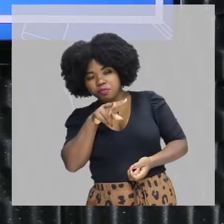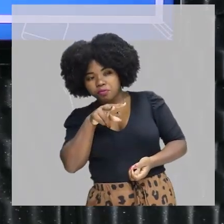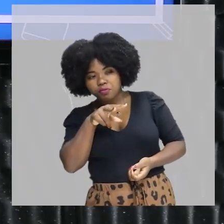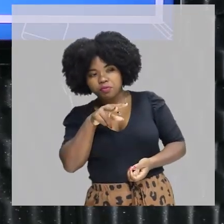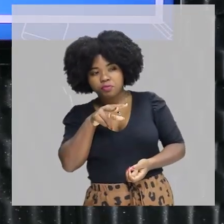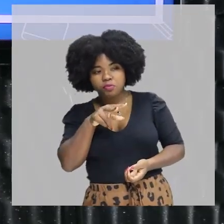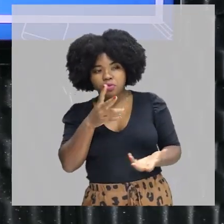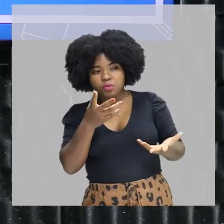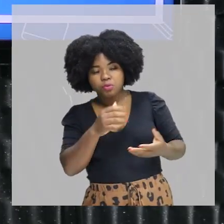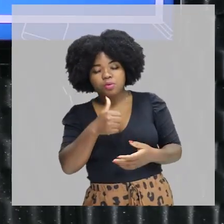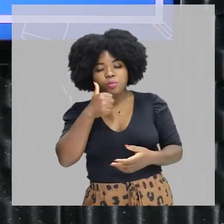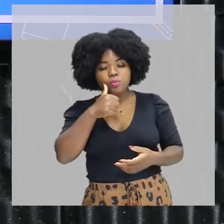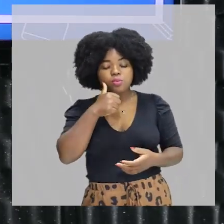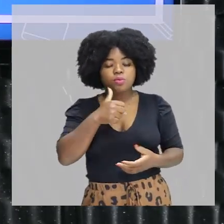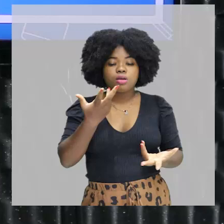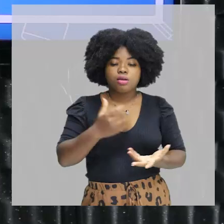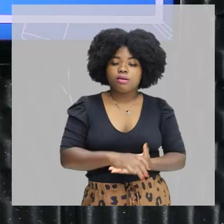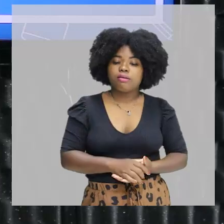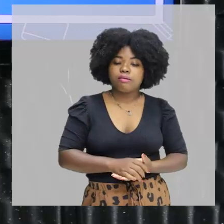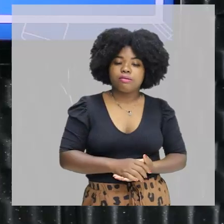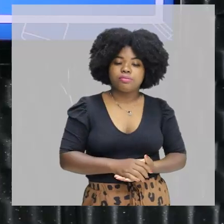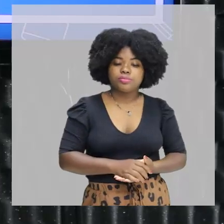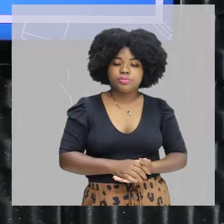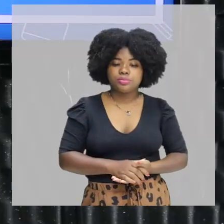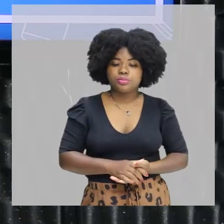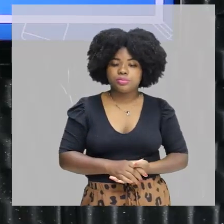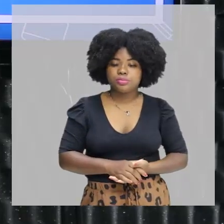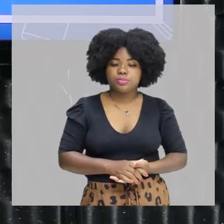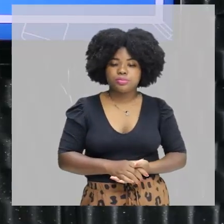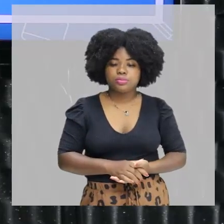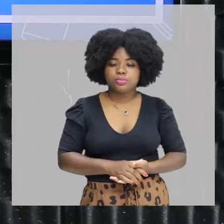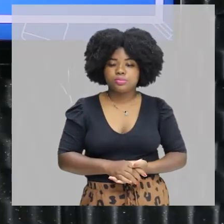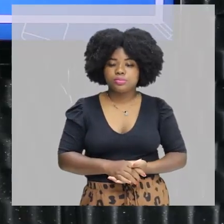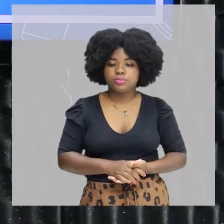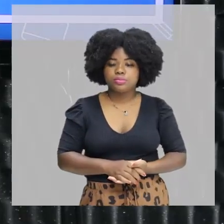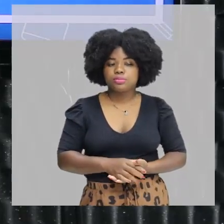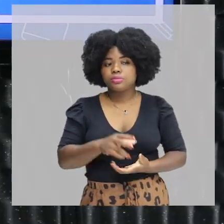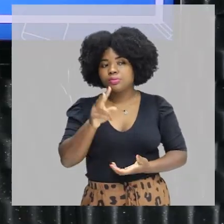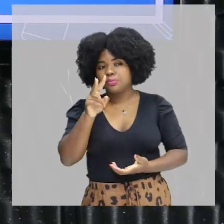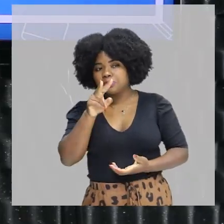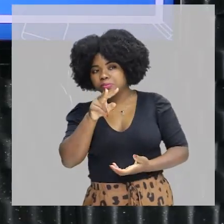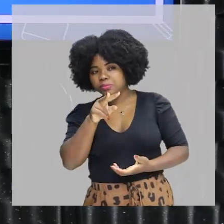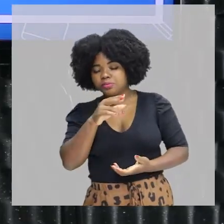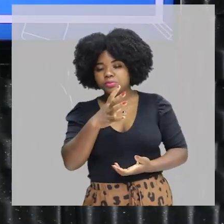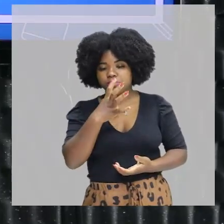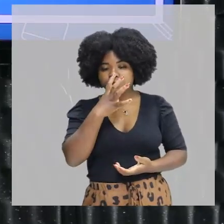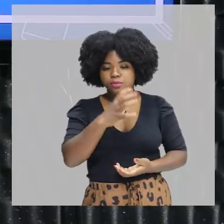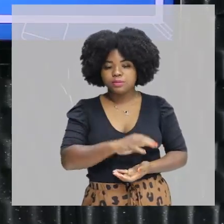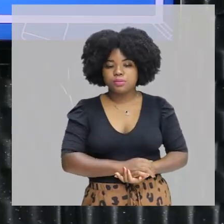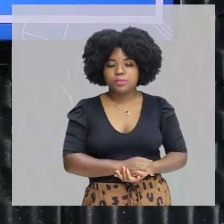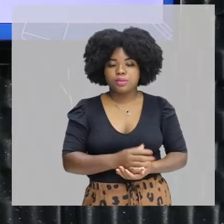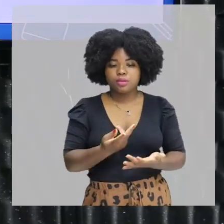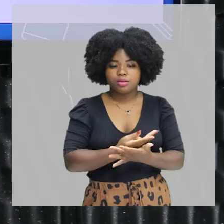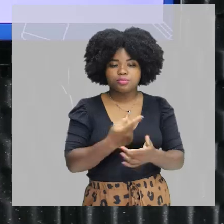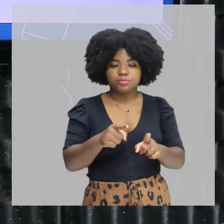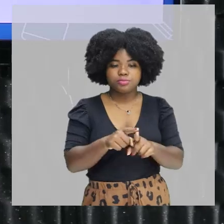errado? Porque ele, no sentido de deu uma visada lá, né? No sentido de mirar, então não é assim.